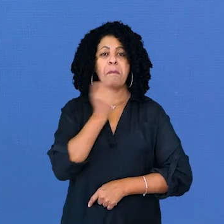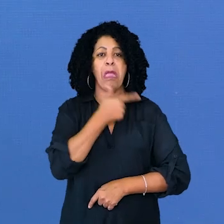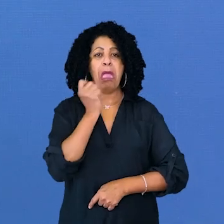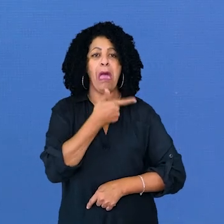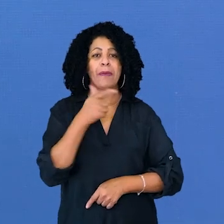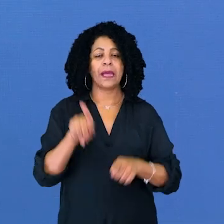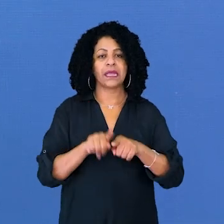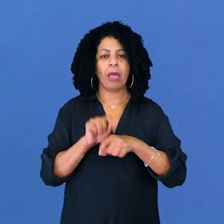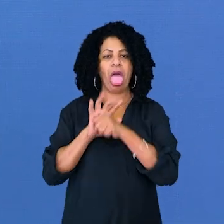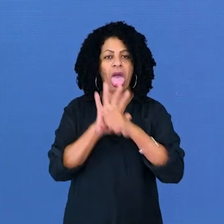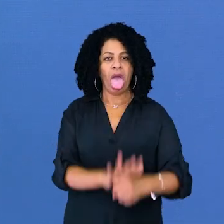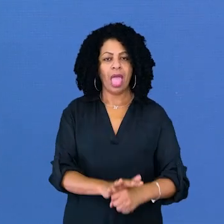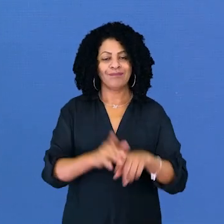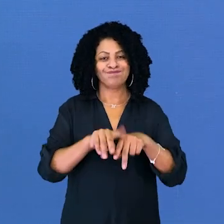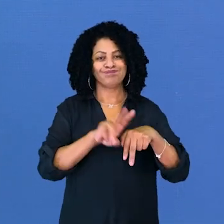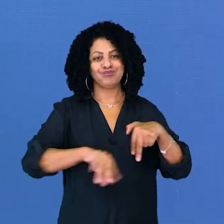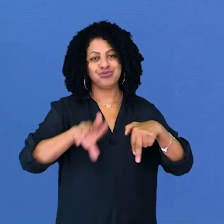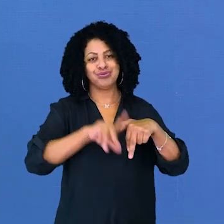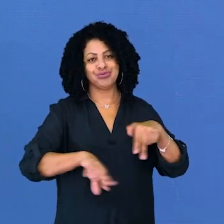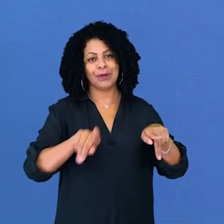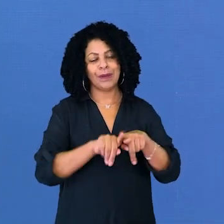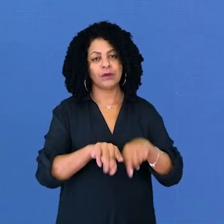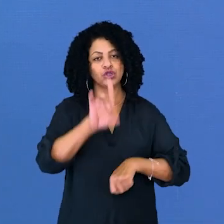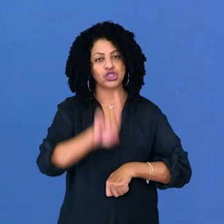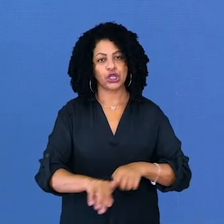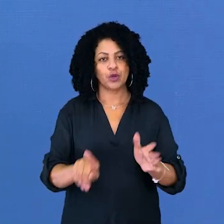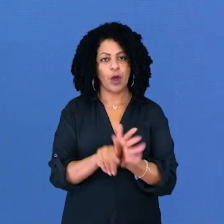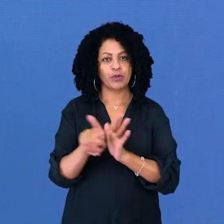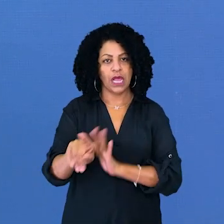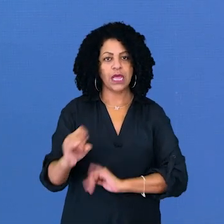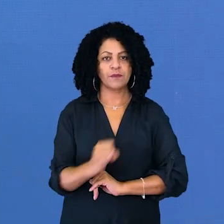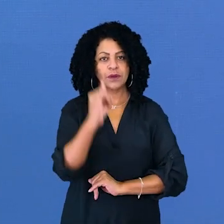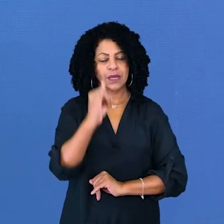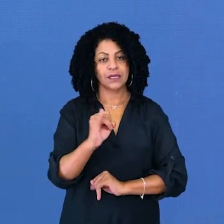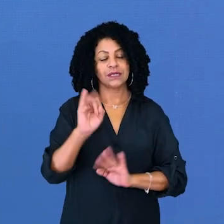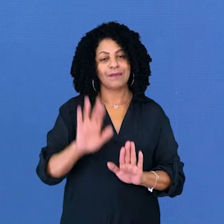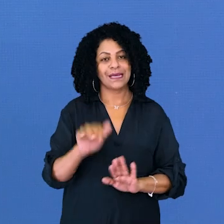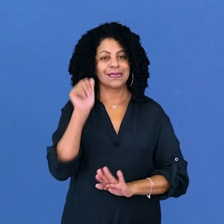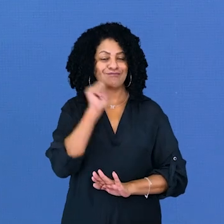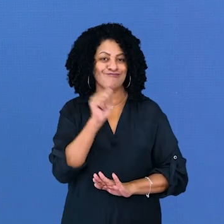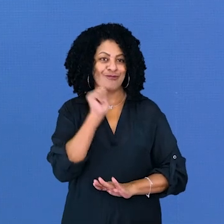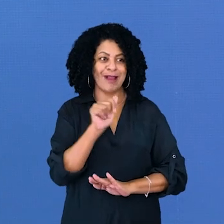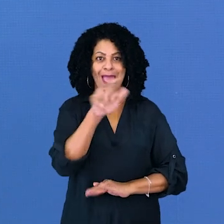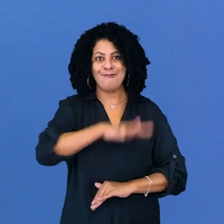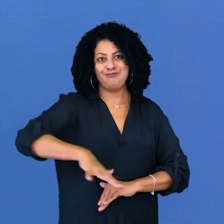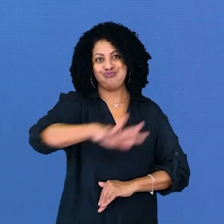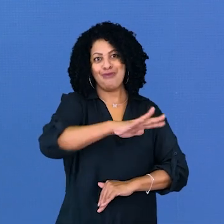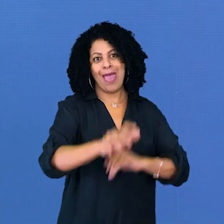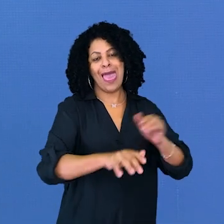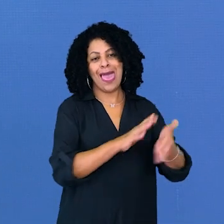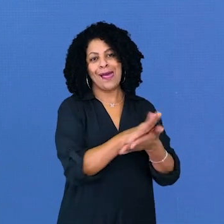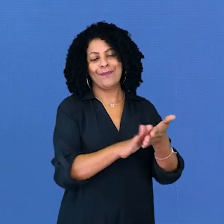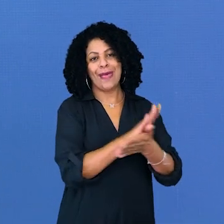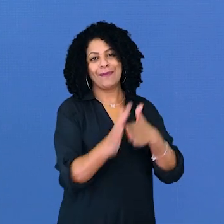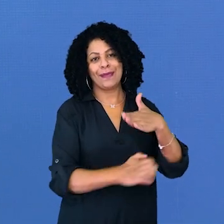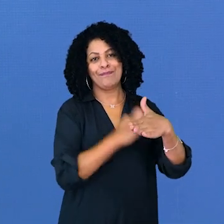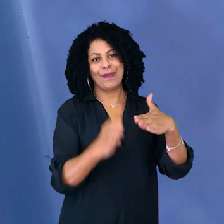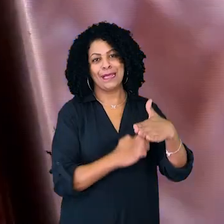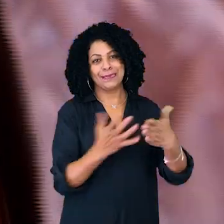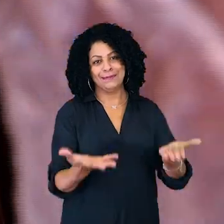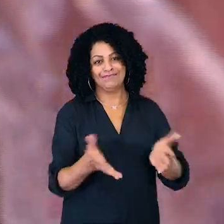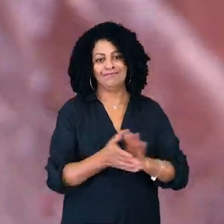sexta turma, a identidade de gênero é um direito fundamental e a empregadora falhou ao não criar um ambiente de trabalho